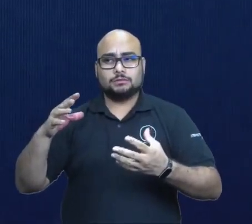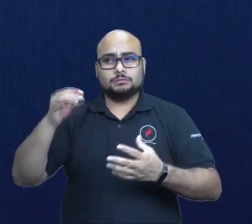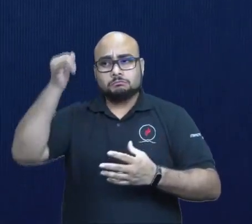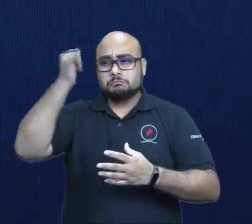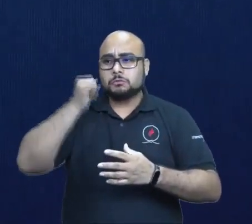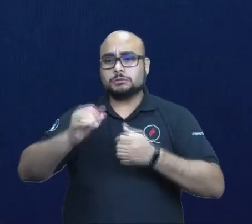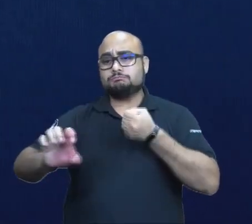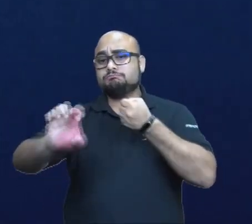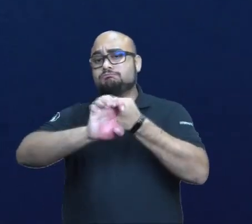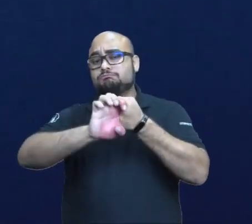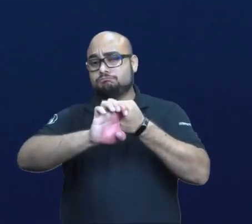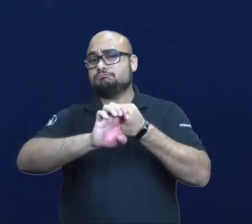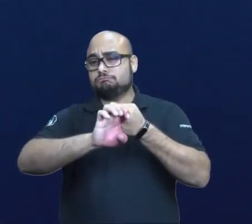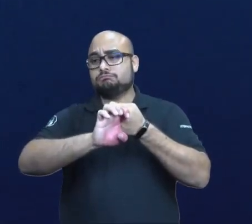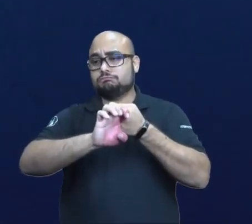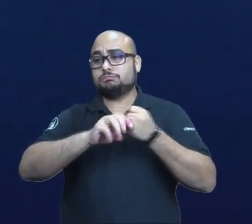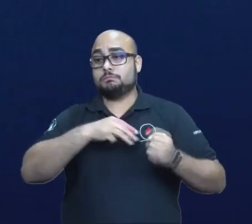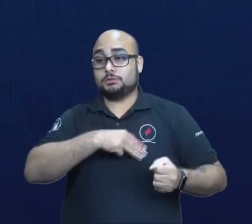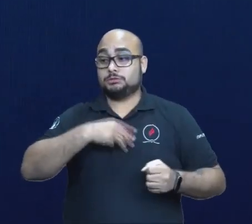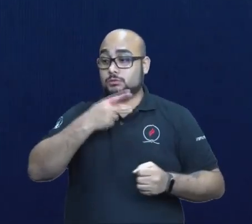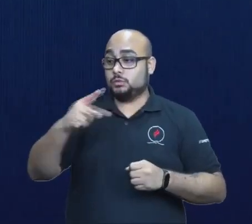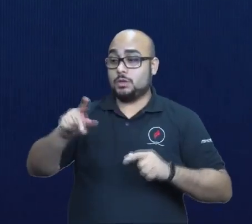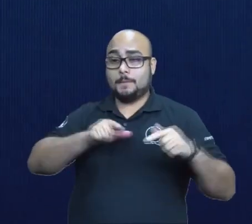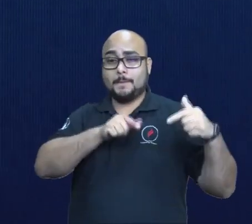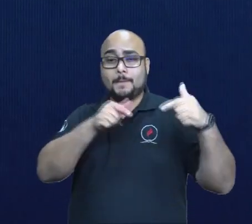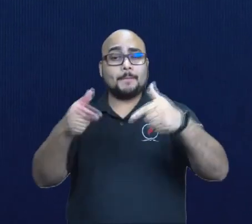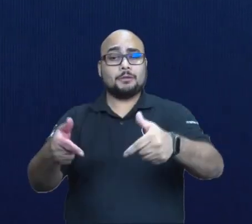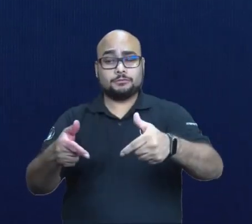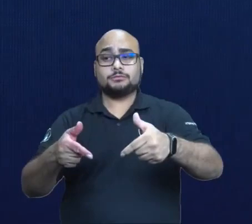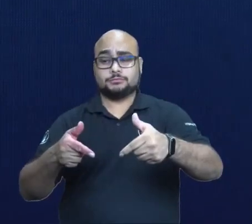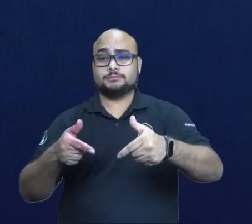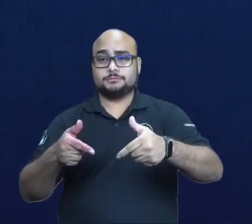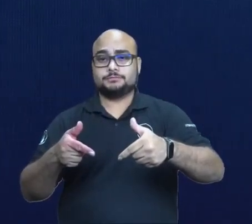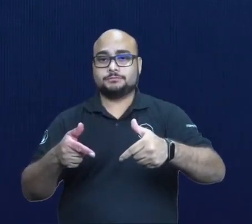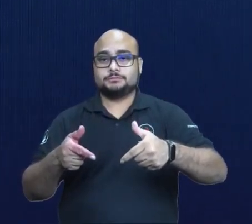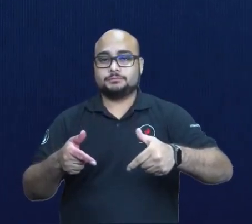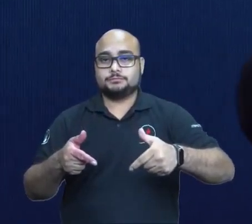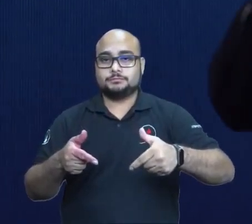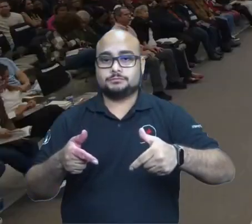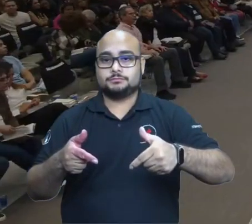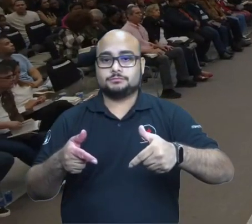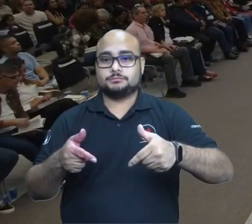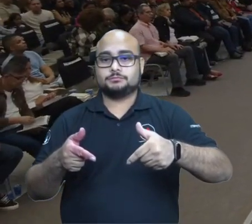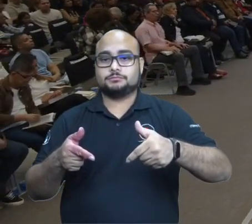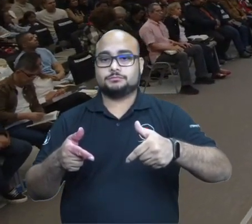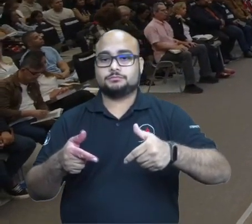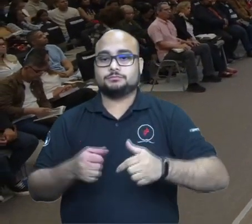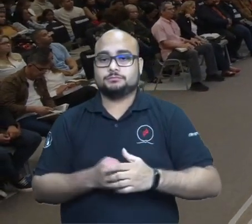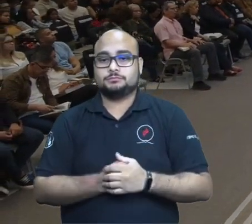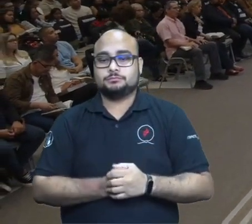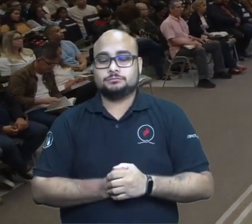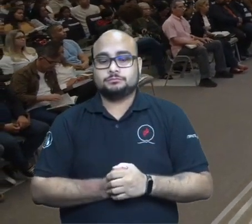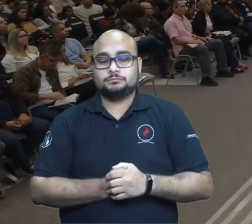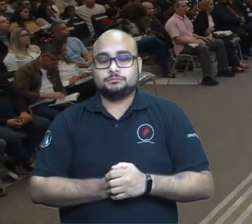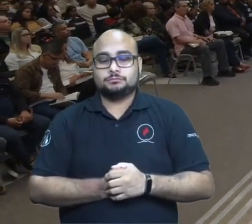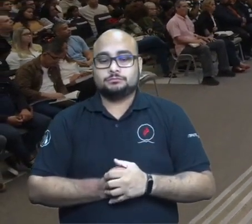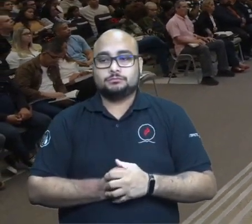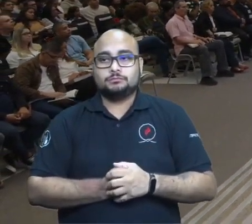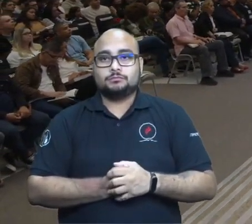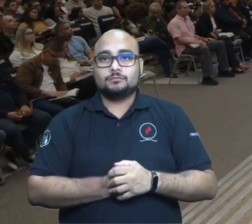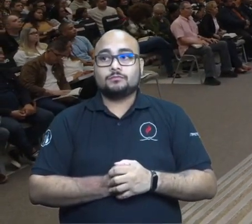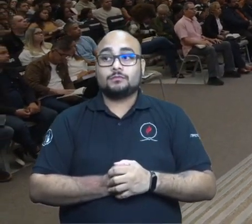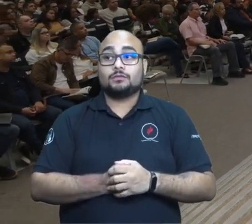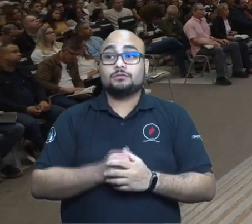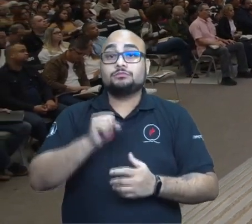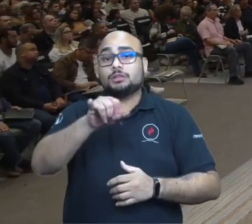Eliseu pelo seu ministério e para colocá-lo de uma maneira assim bem para criar um ambiente